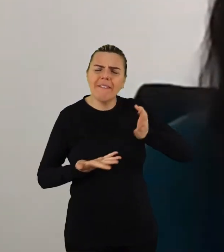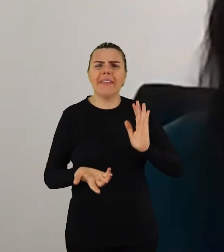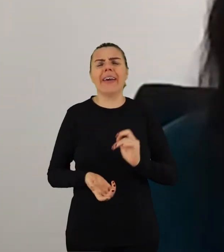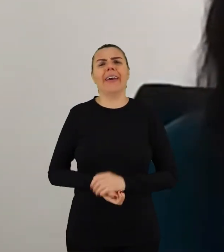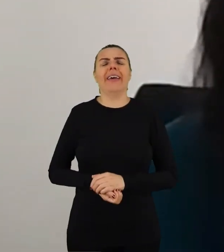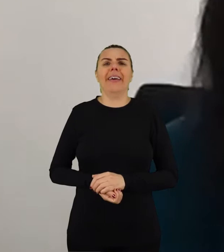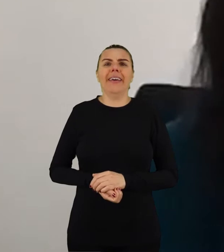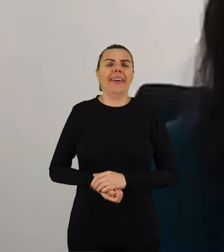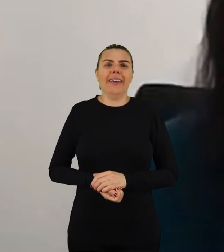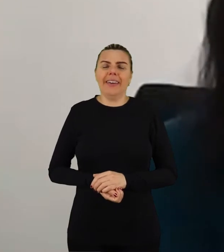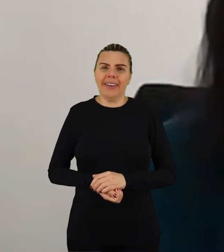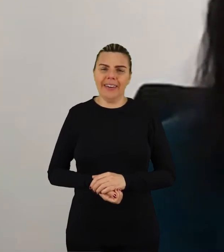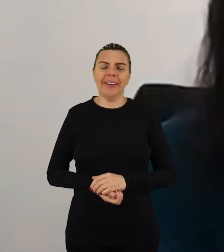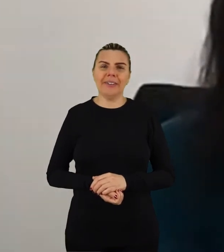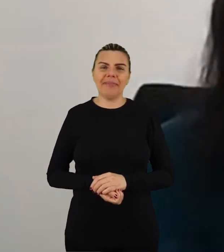e